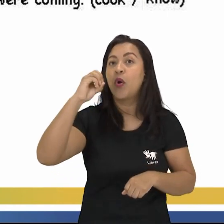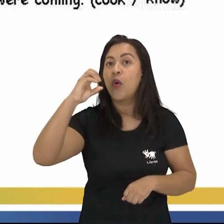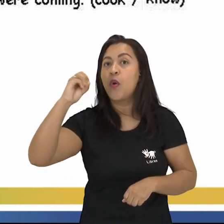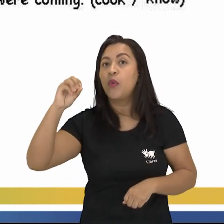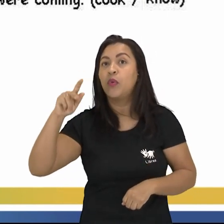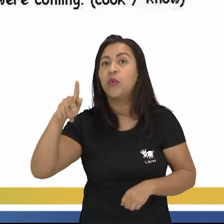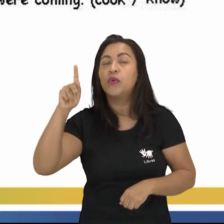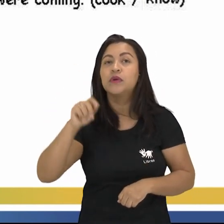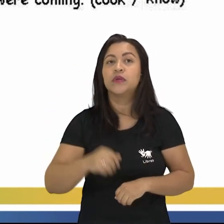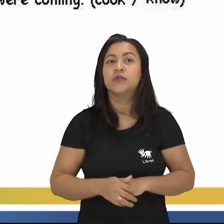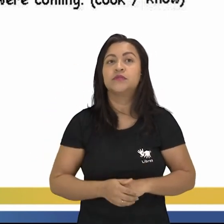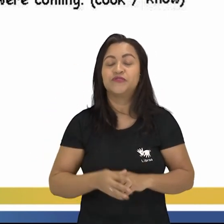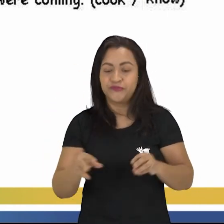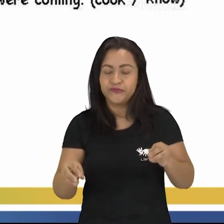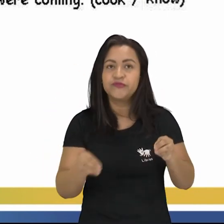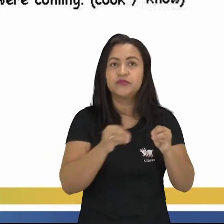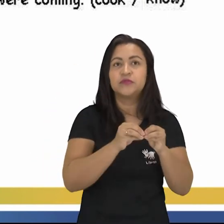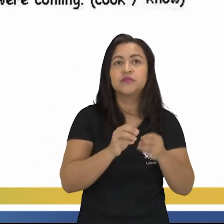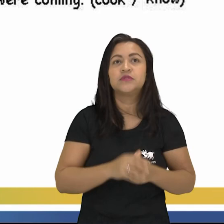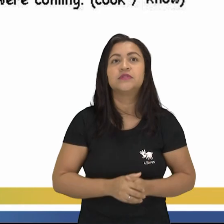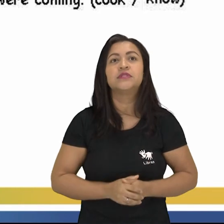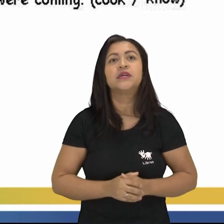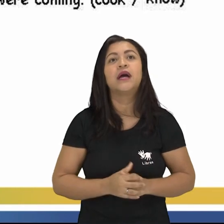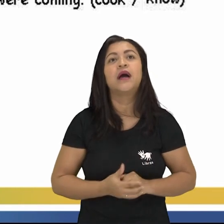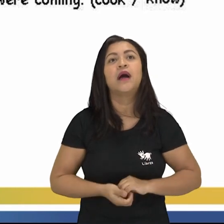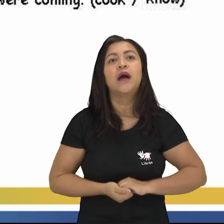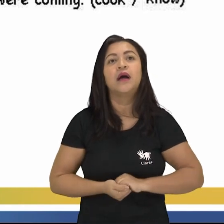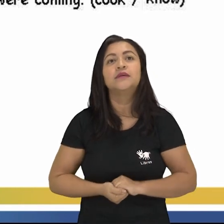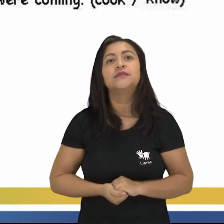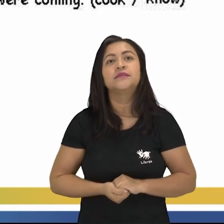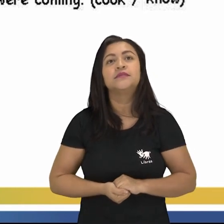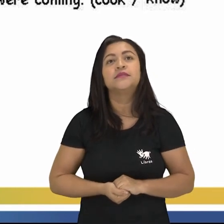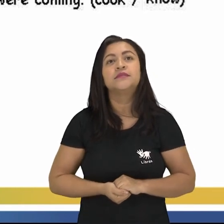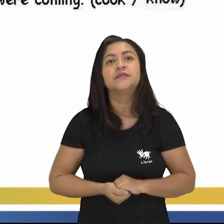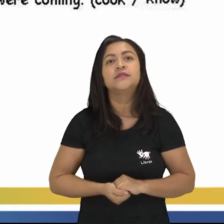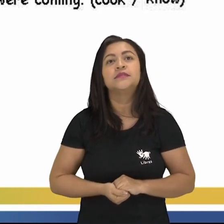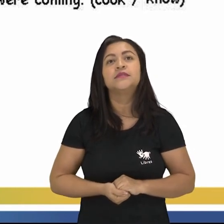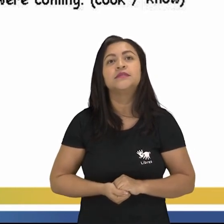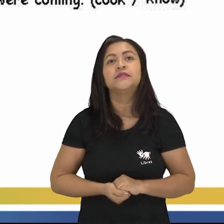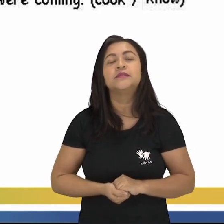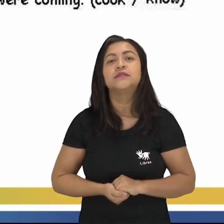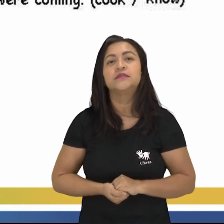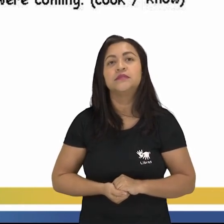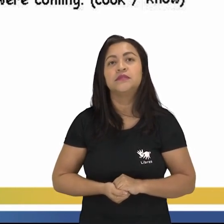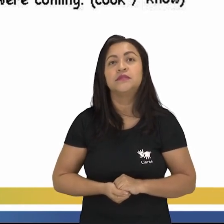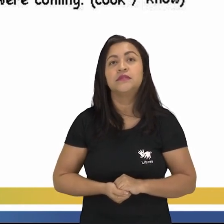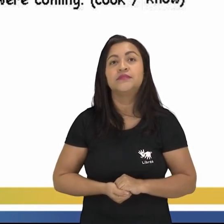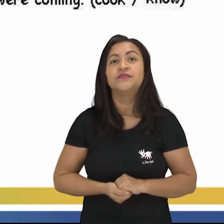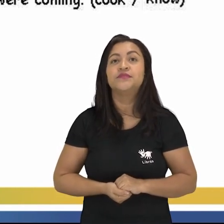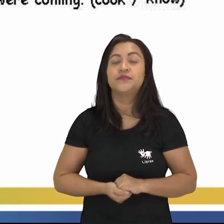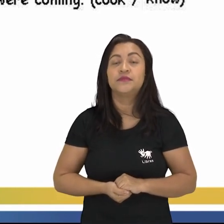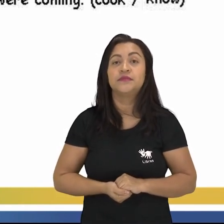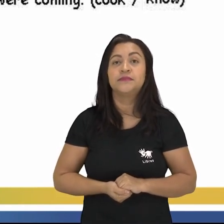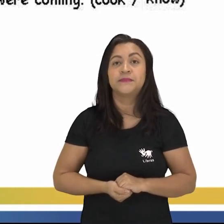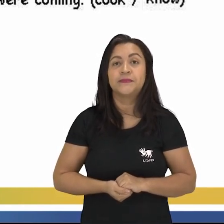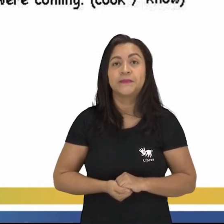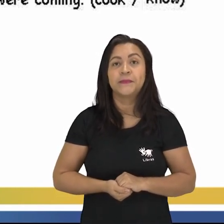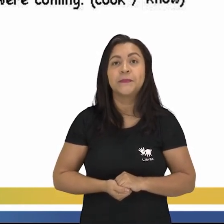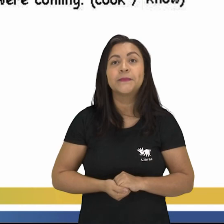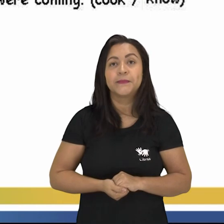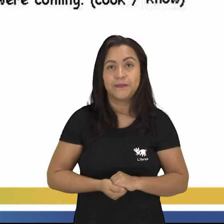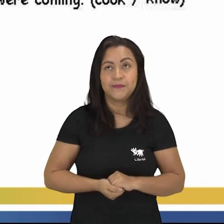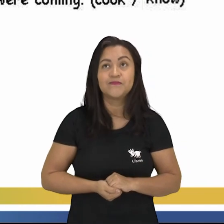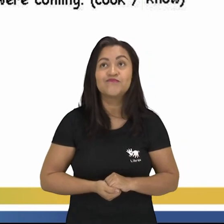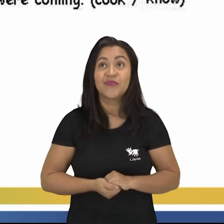Vamos montar. My mother would have cooked more food if she, aqui ó,